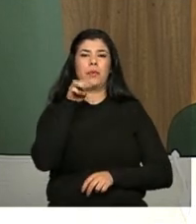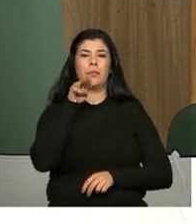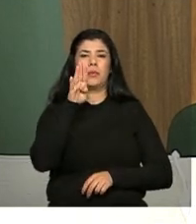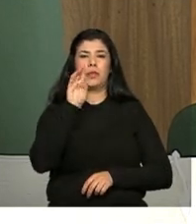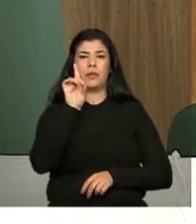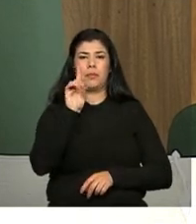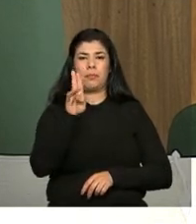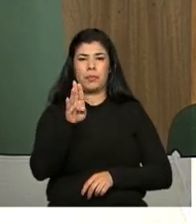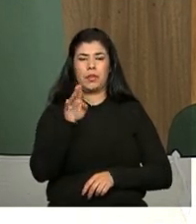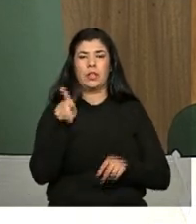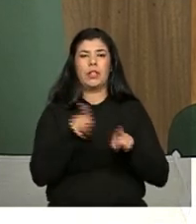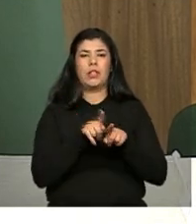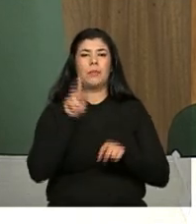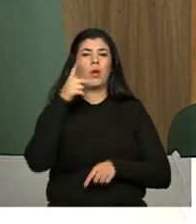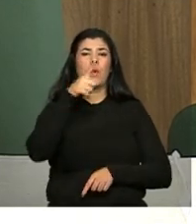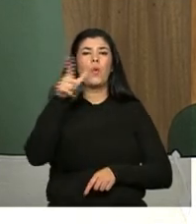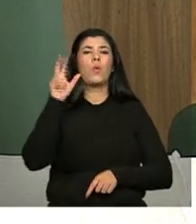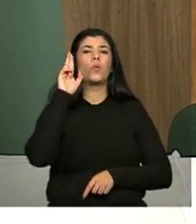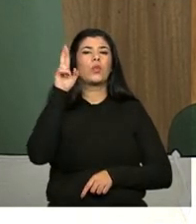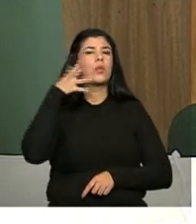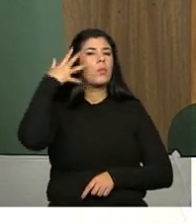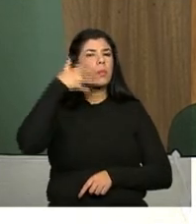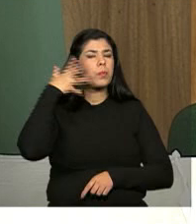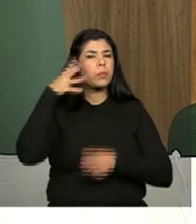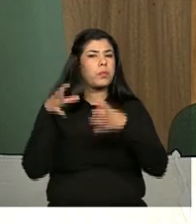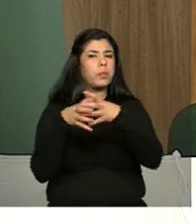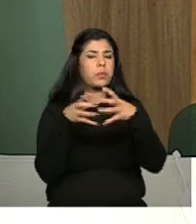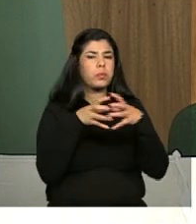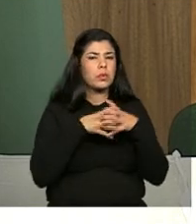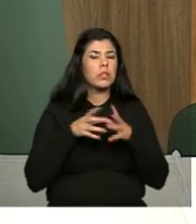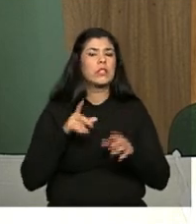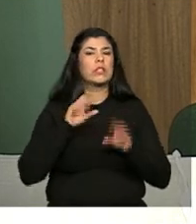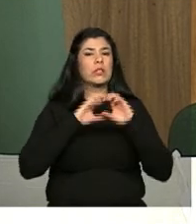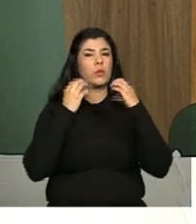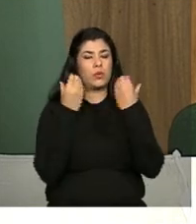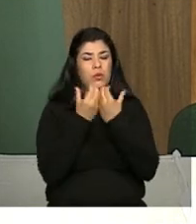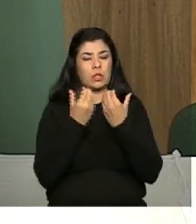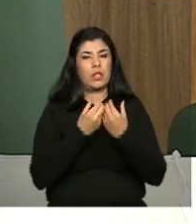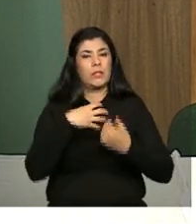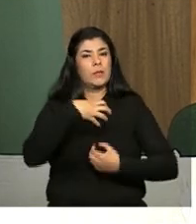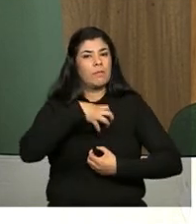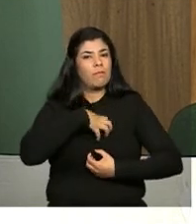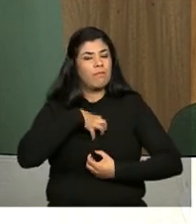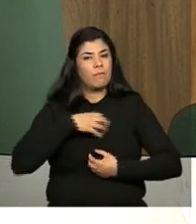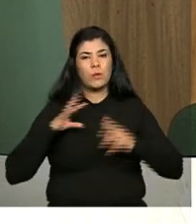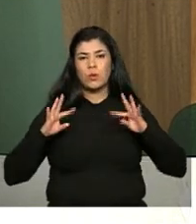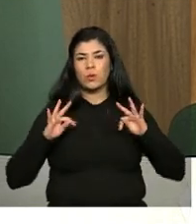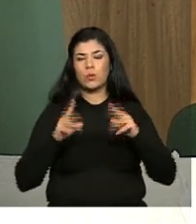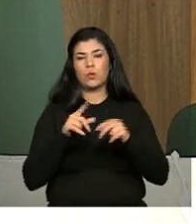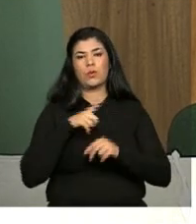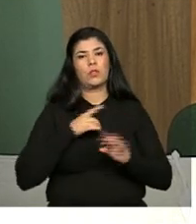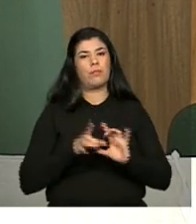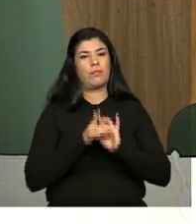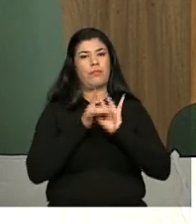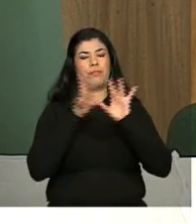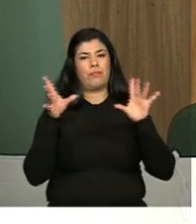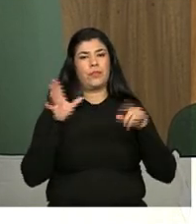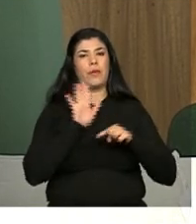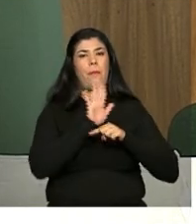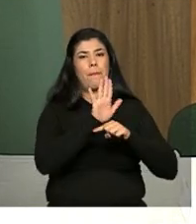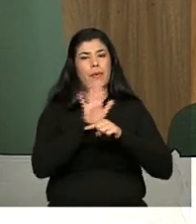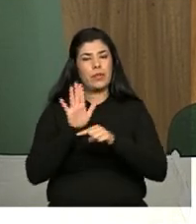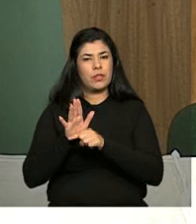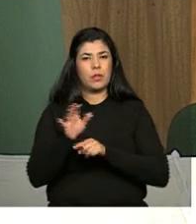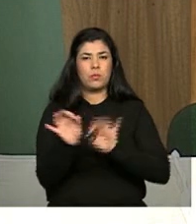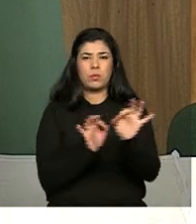bancada do PP tenho feito com lideranças colégio de líderes e o que nós temos sentido é uma grande disposição de contribuir para o ajuste fiscais